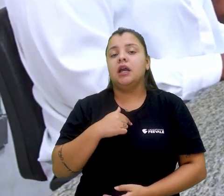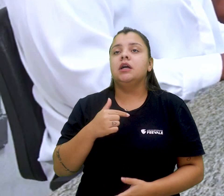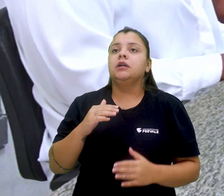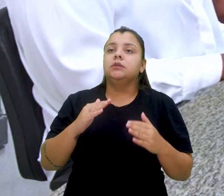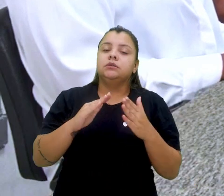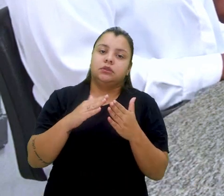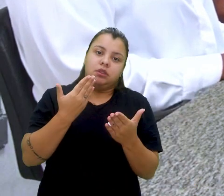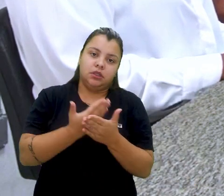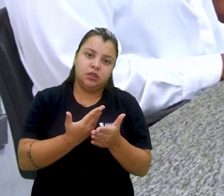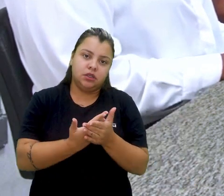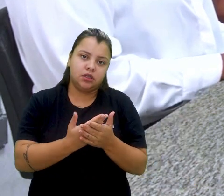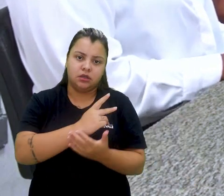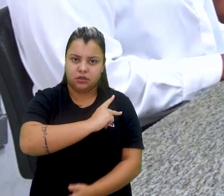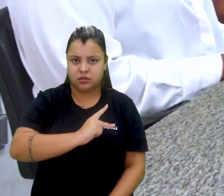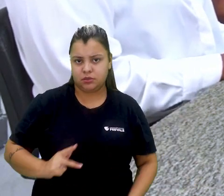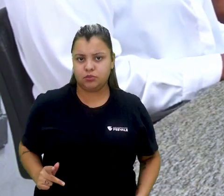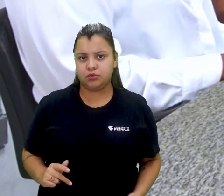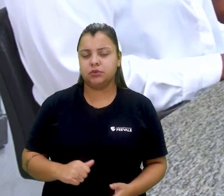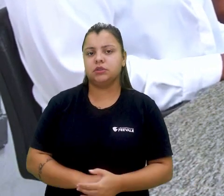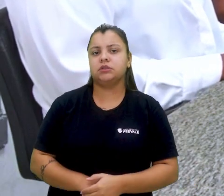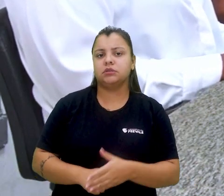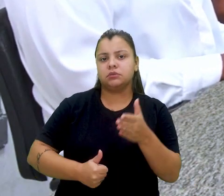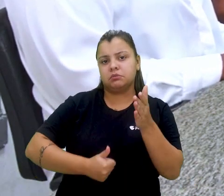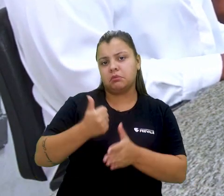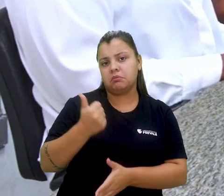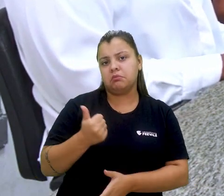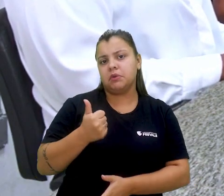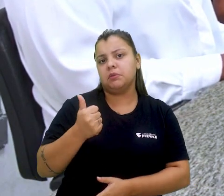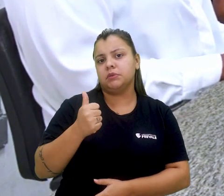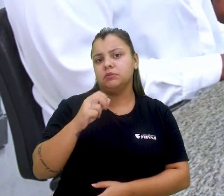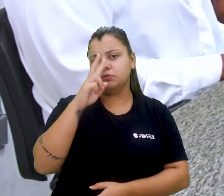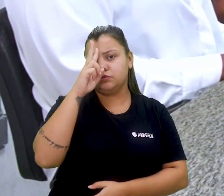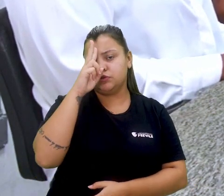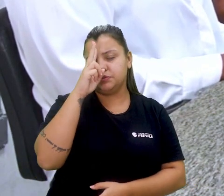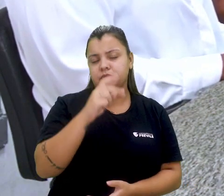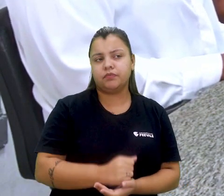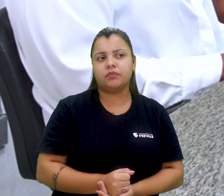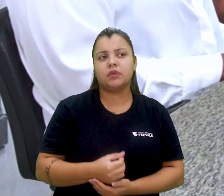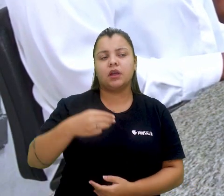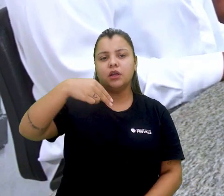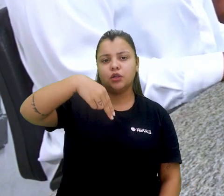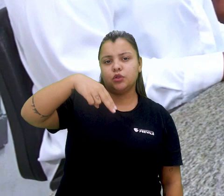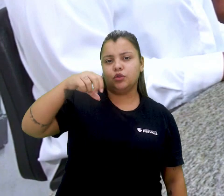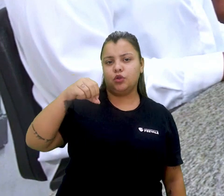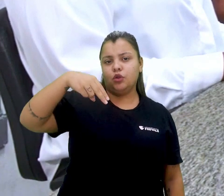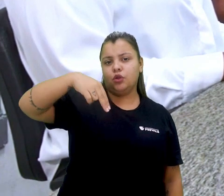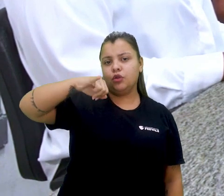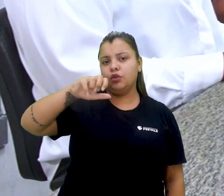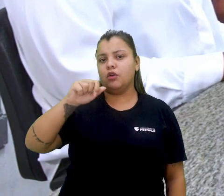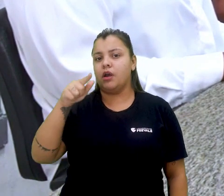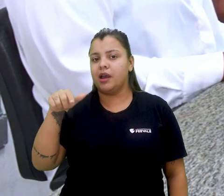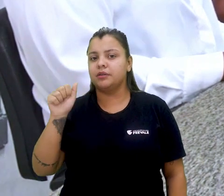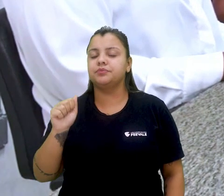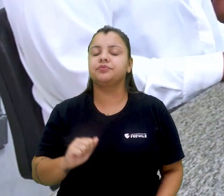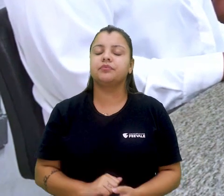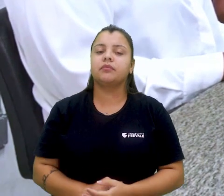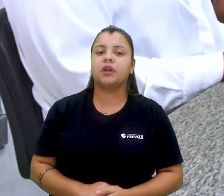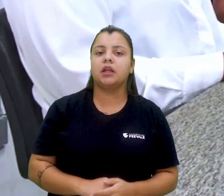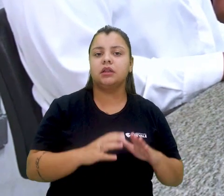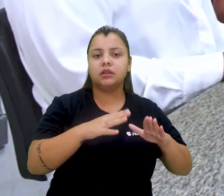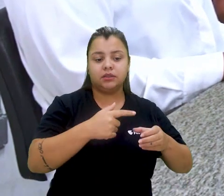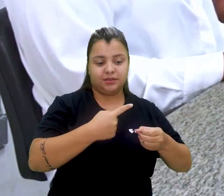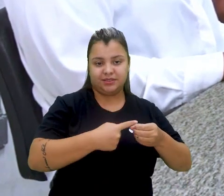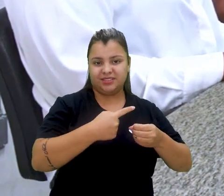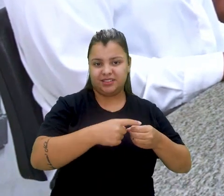escola pública no meu primeiro grau eu estudei num colégio que fica no Bairro Nonoai que é cidade de argim sim né